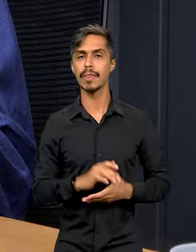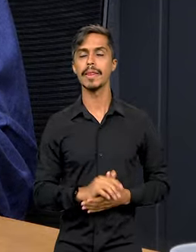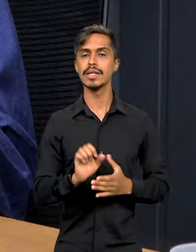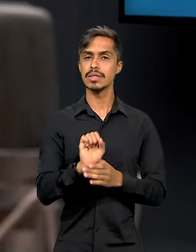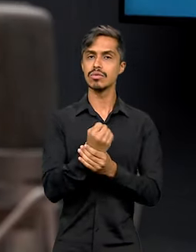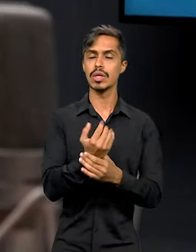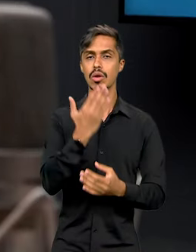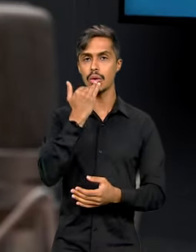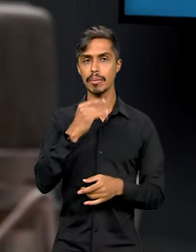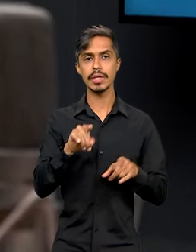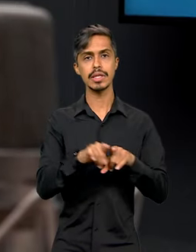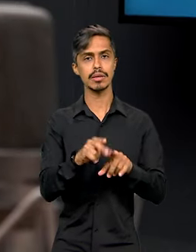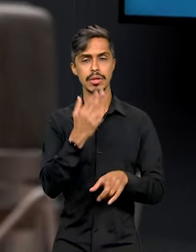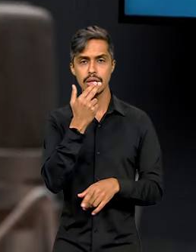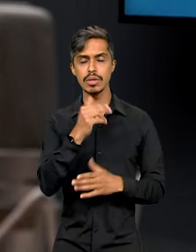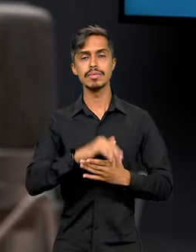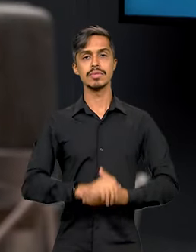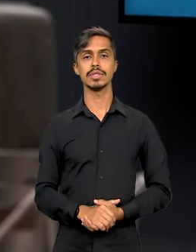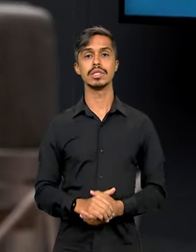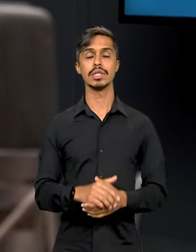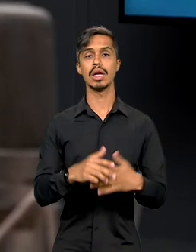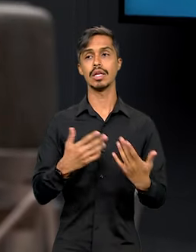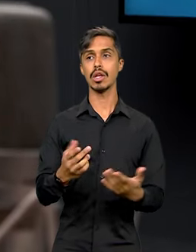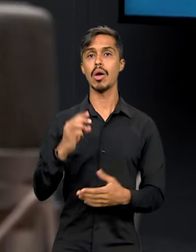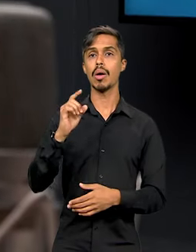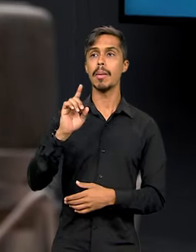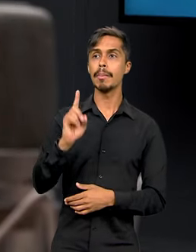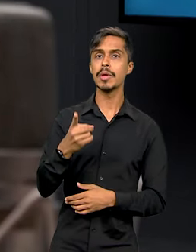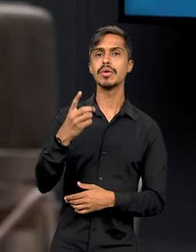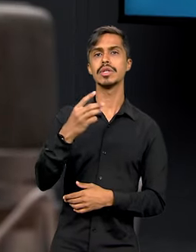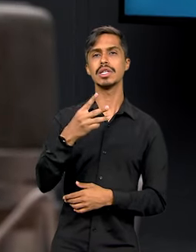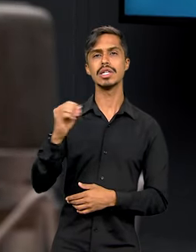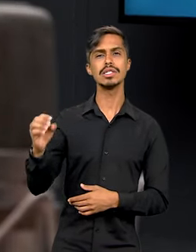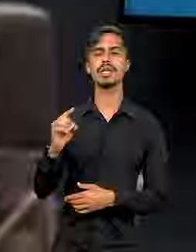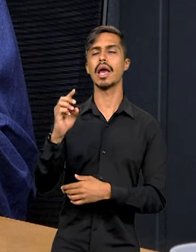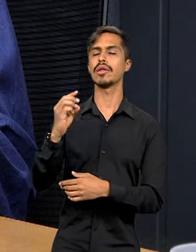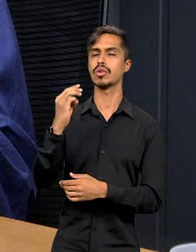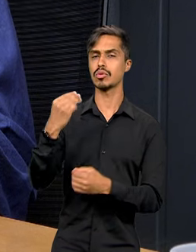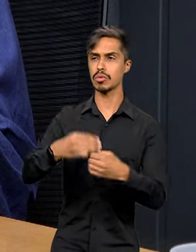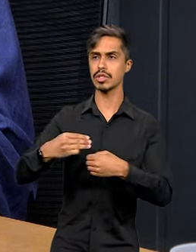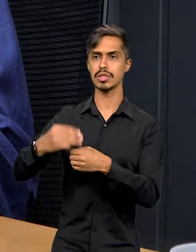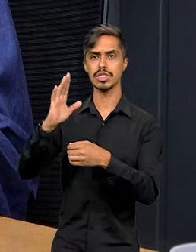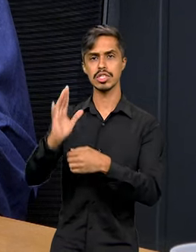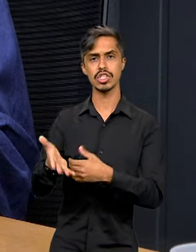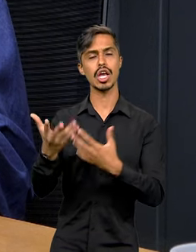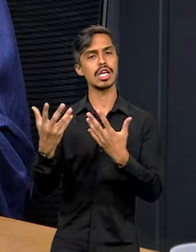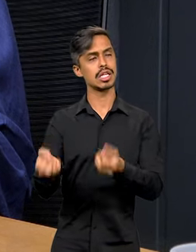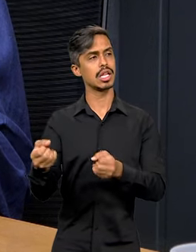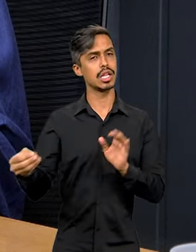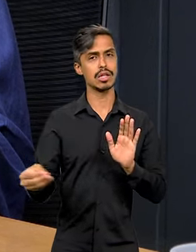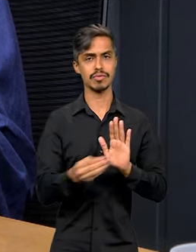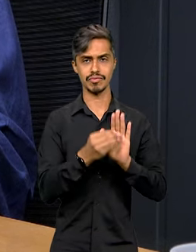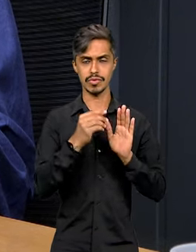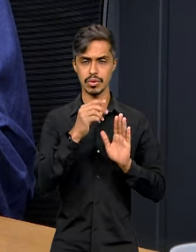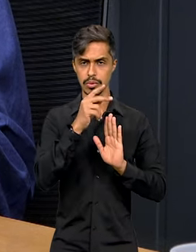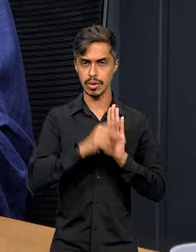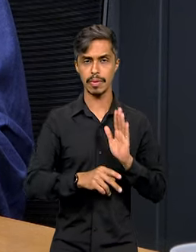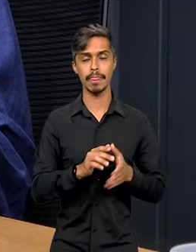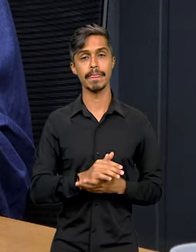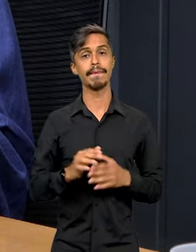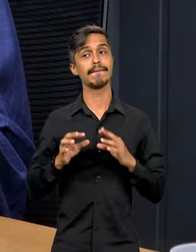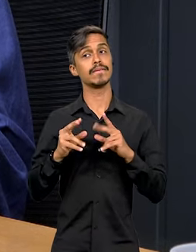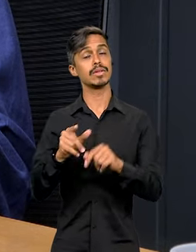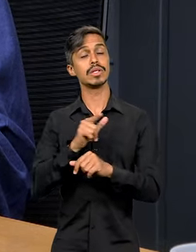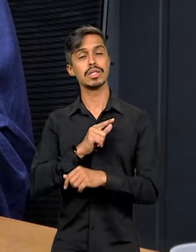tem eh cerca aí de 1300 municípios também que já fizeram essa adesão significa que todos esses entes eh